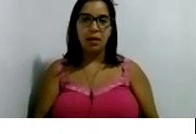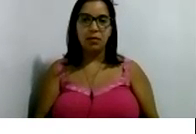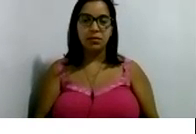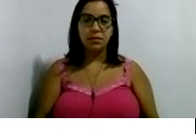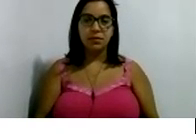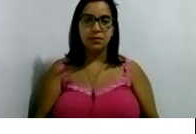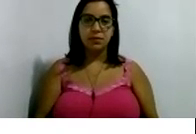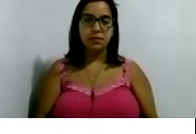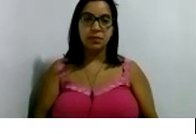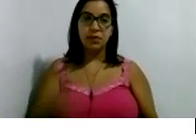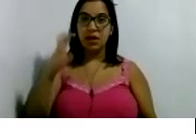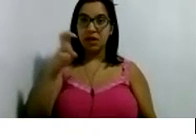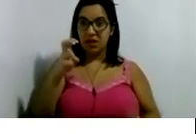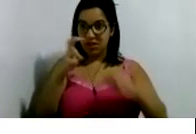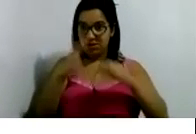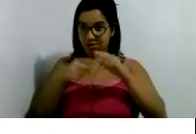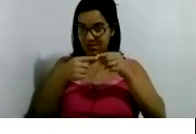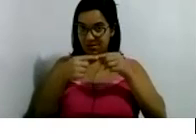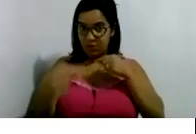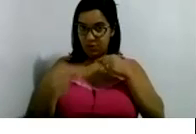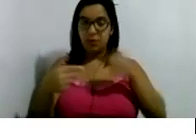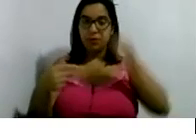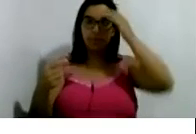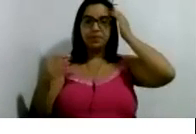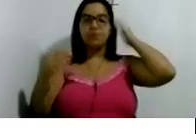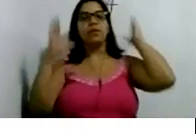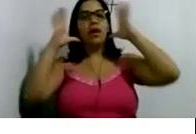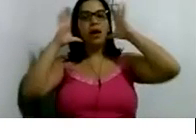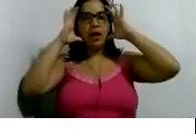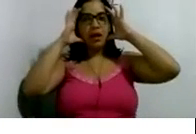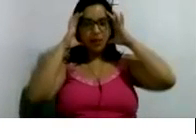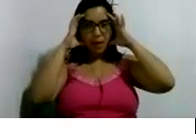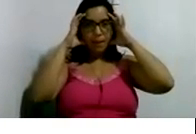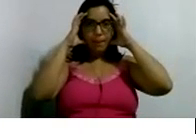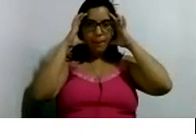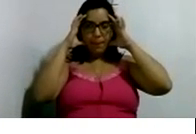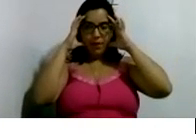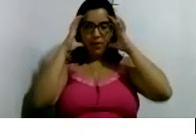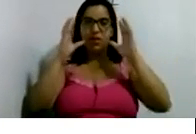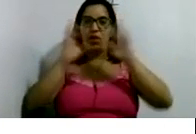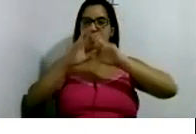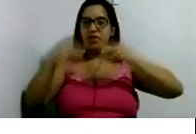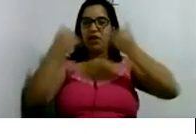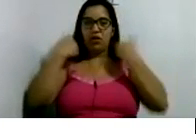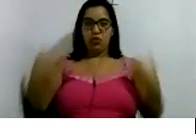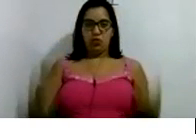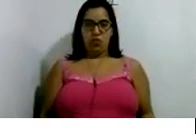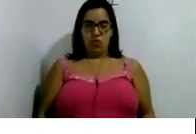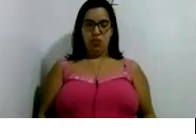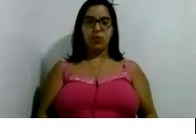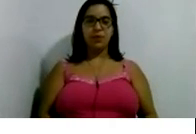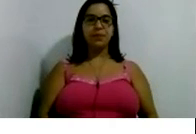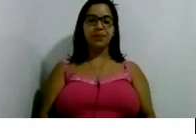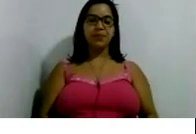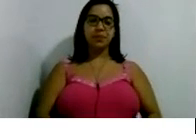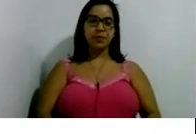Então, na quinta semana, o crescimento da cabeça, ela ultrapassa o crescimento das outras partes. E